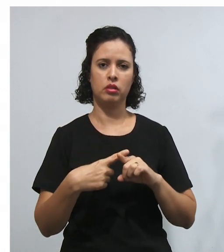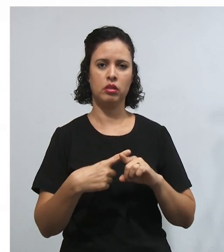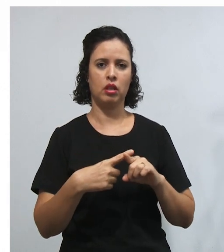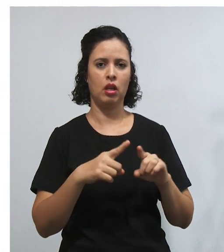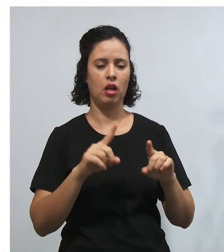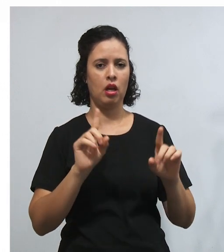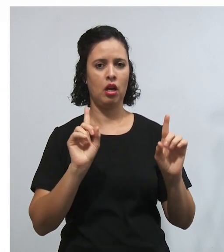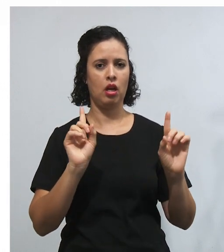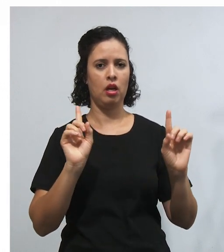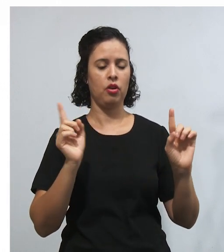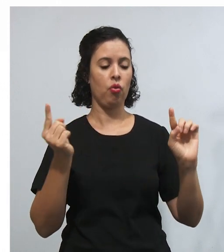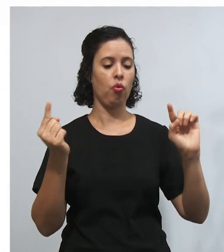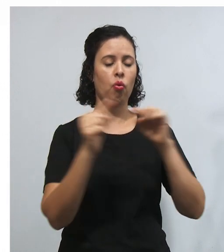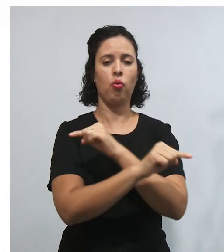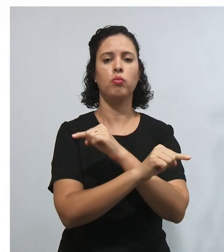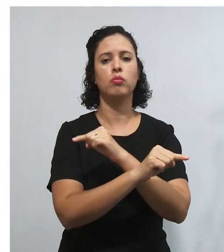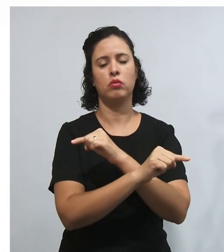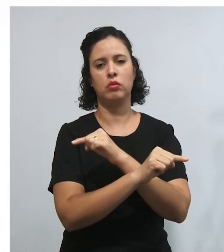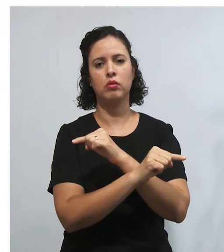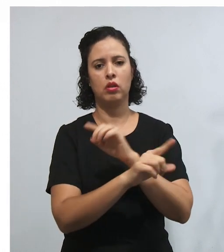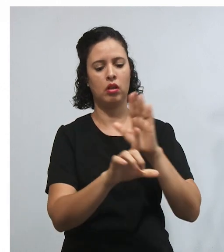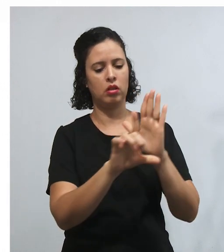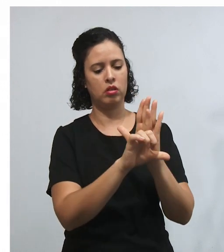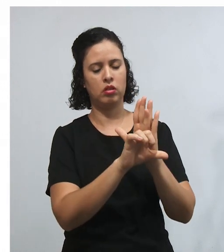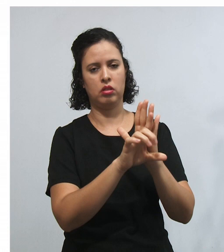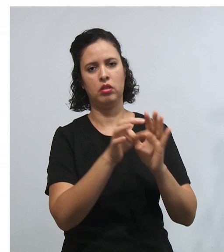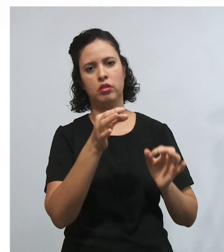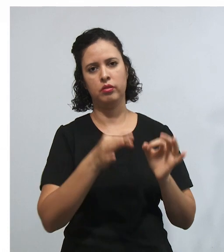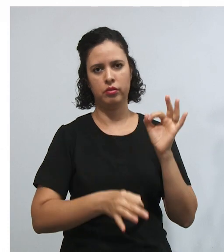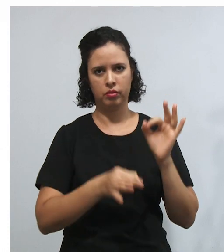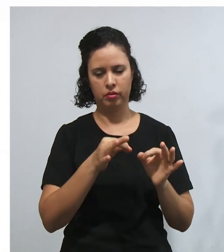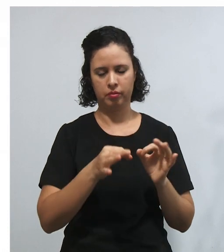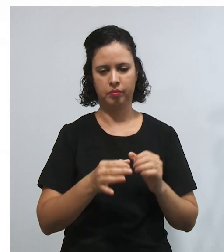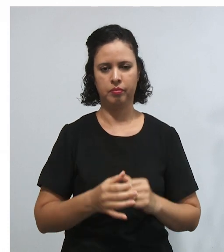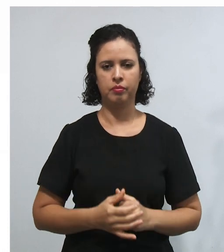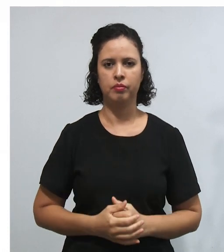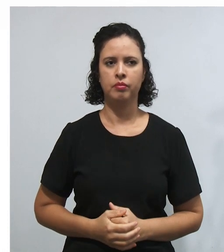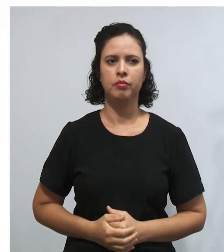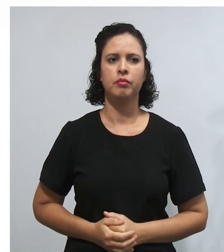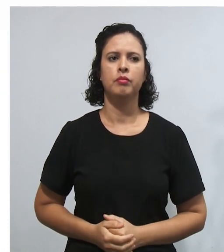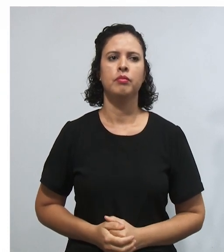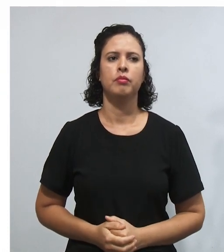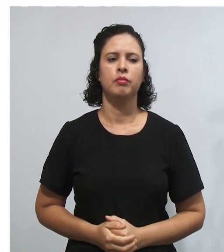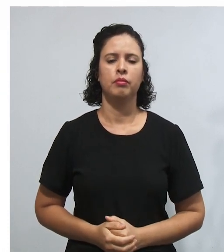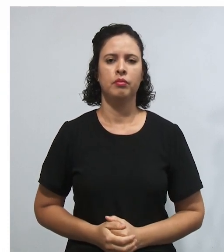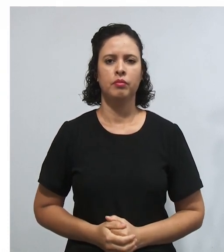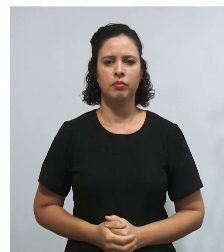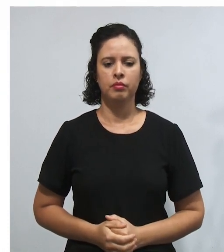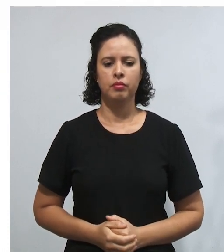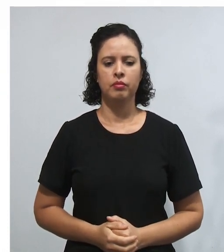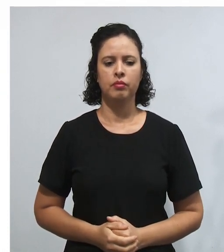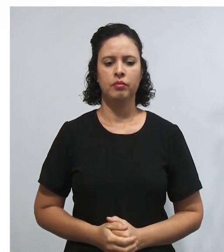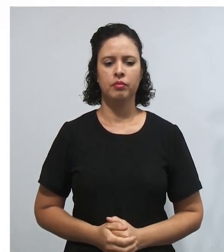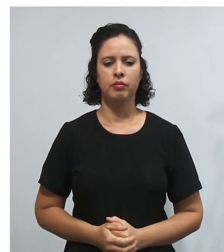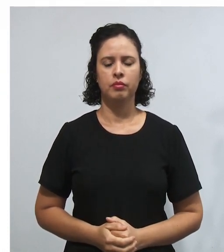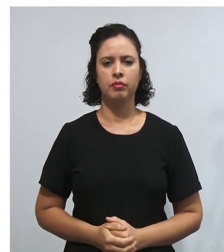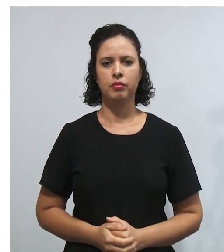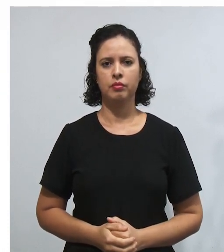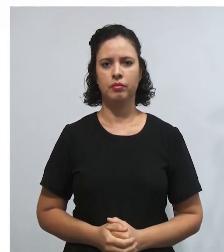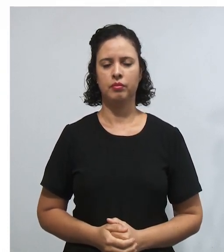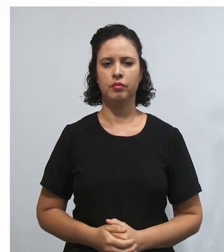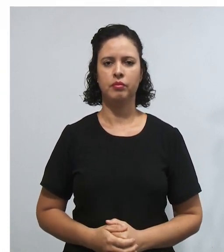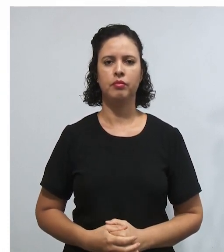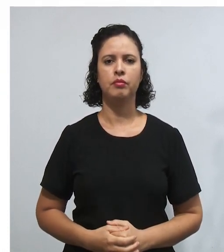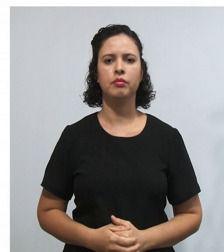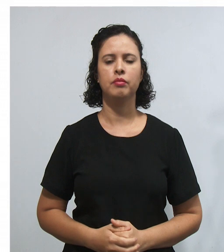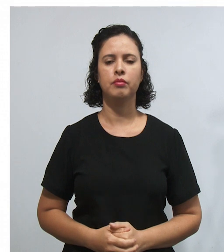ferindo uma questão jurídica que é vedada. Vamos dando continuidade. Aqui,